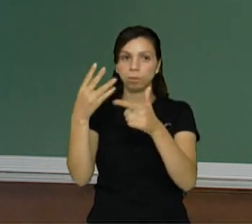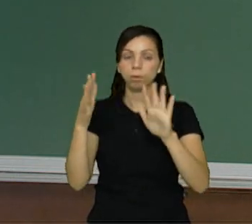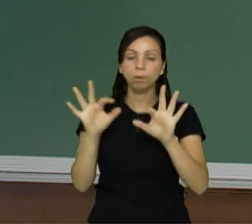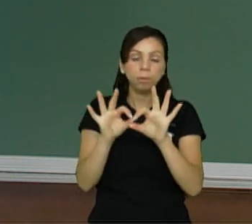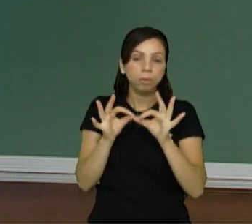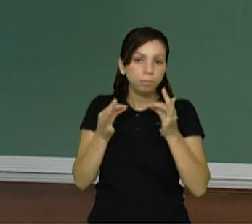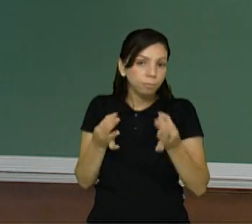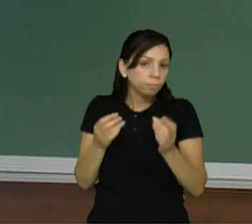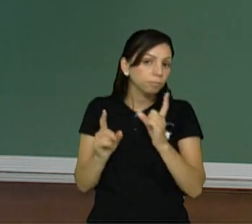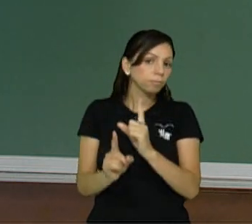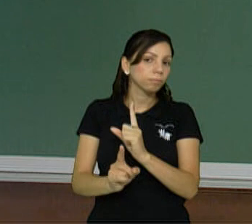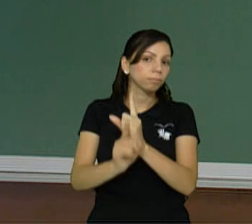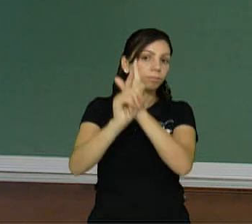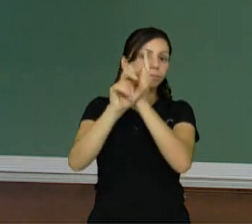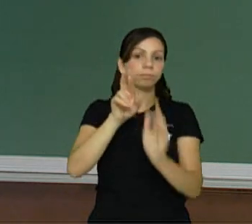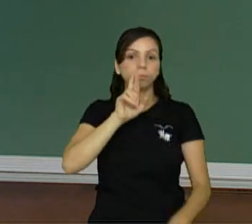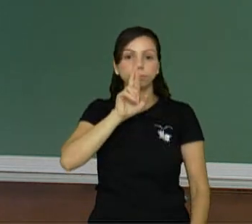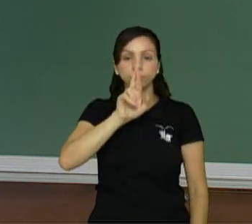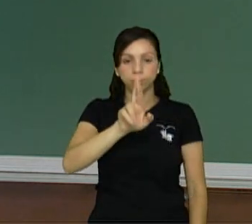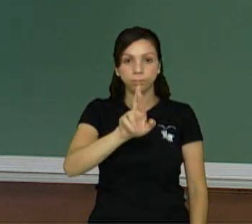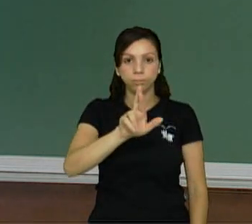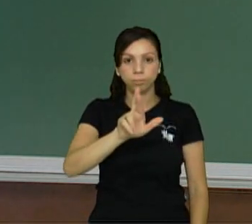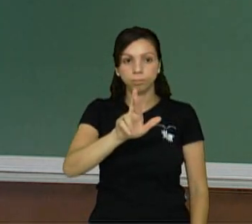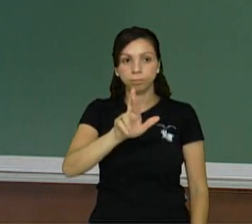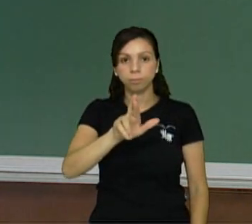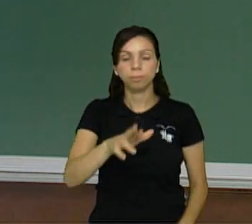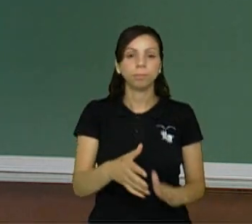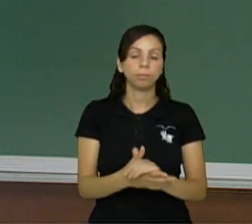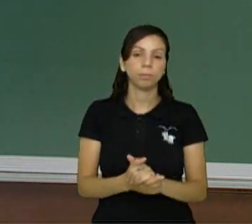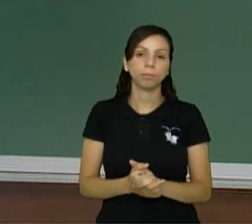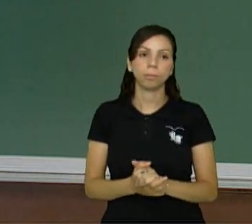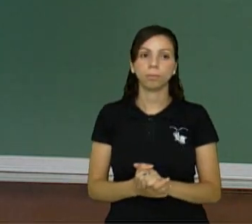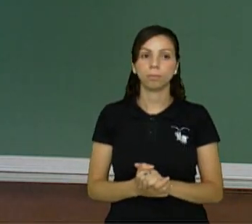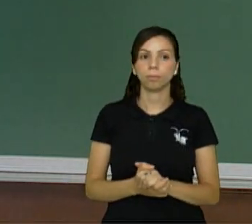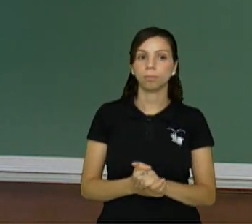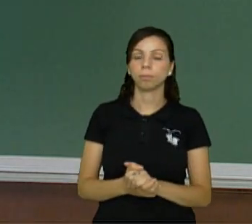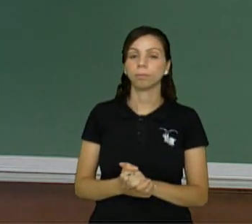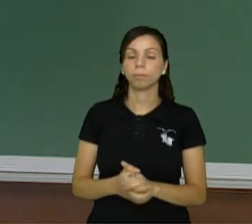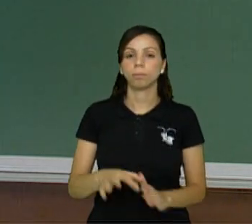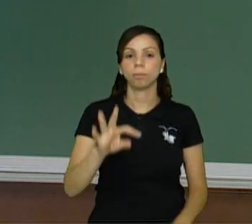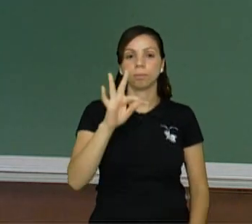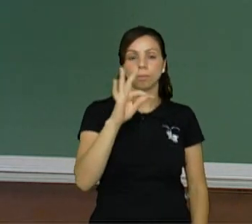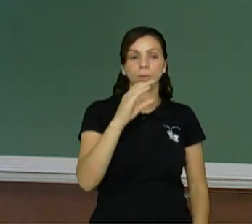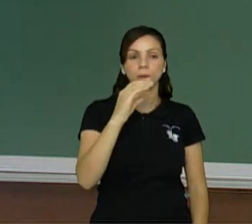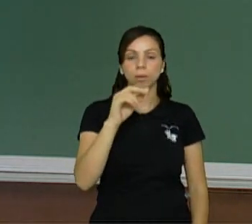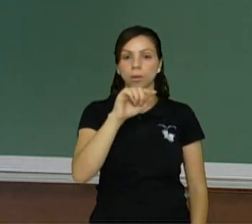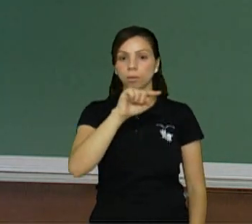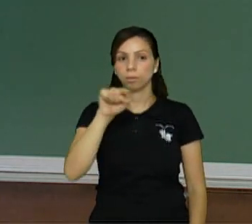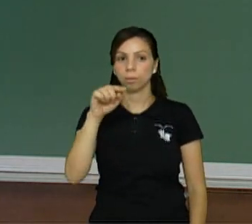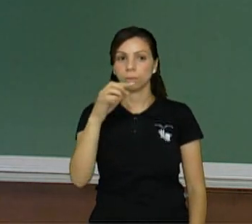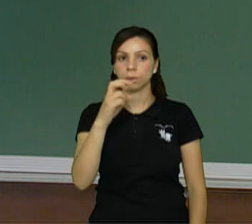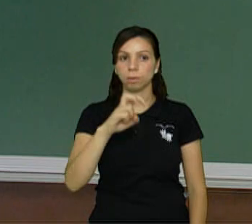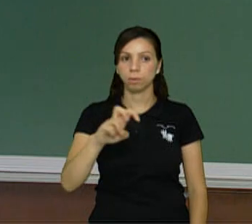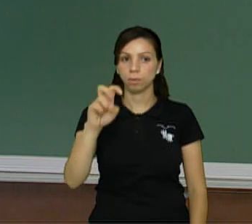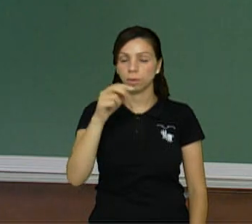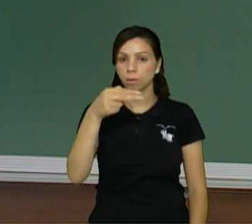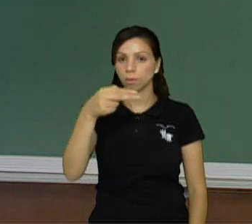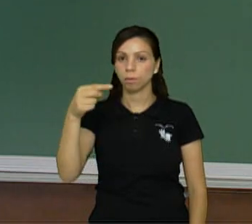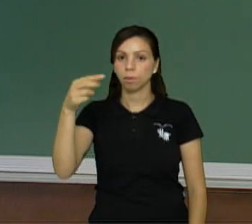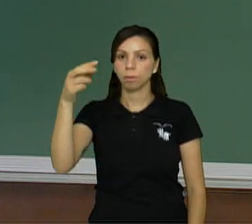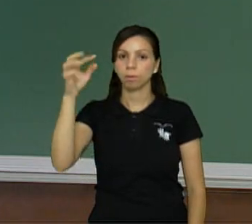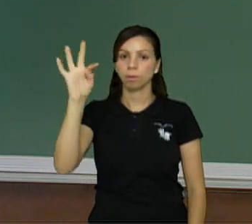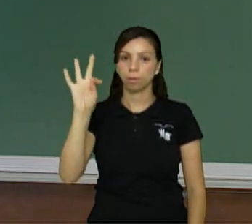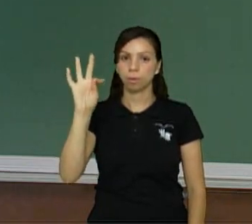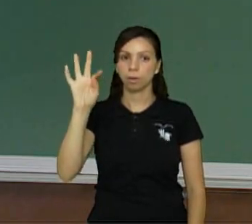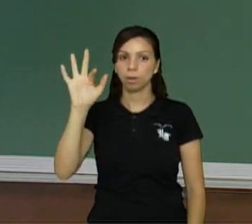você chega na fórmula que geralmente, né, em sala nós damos pronto. É Tc sobre 5, que é igual a Tf menos 32 sobre